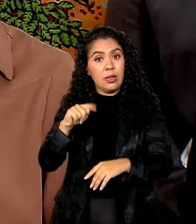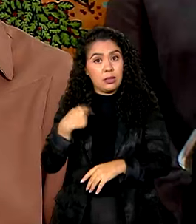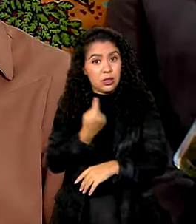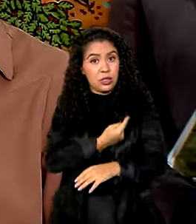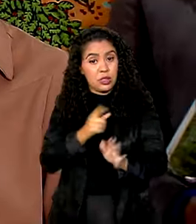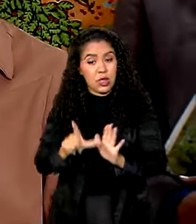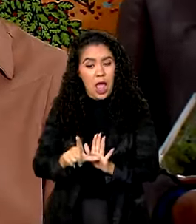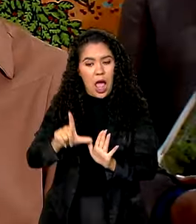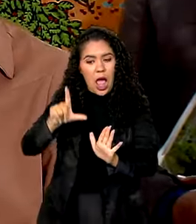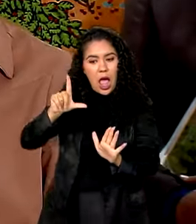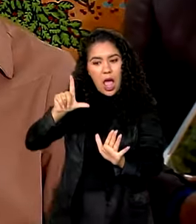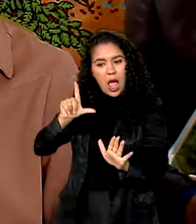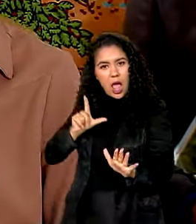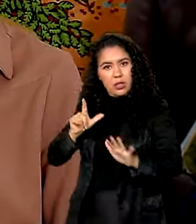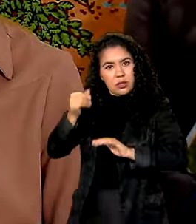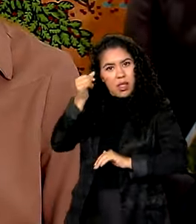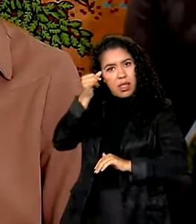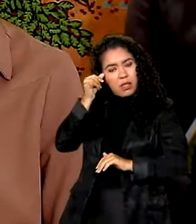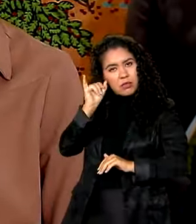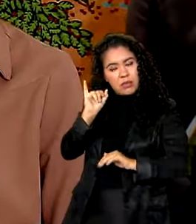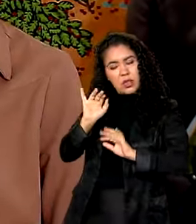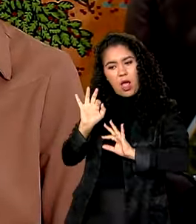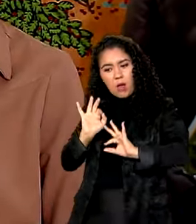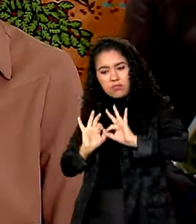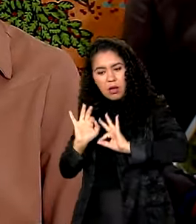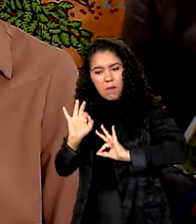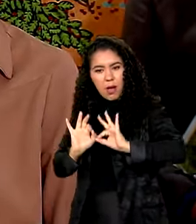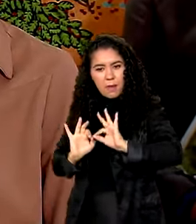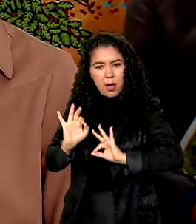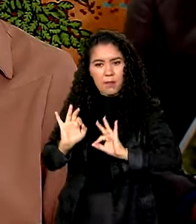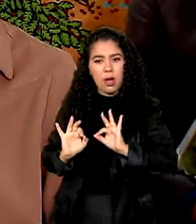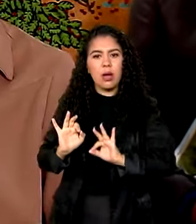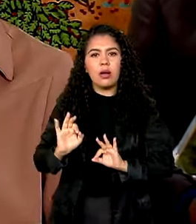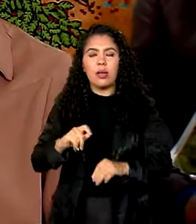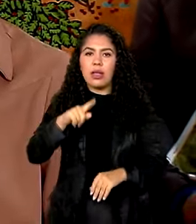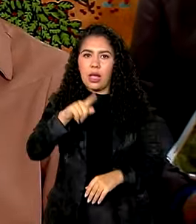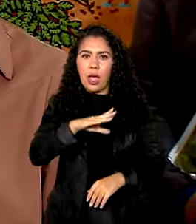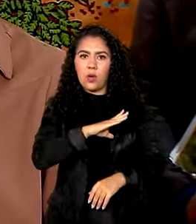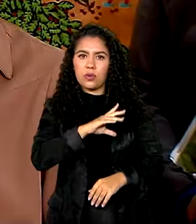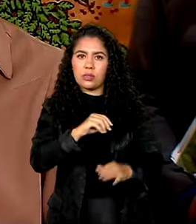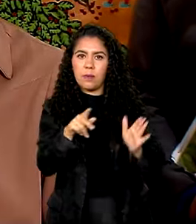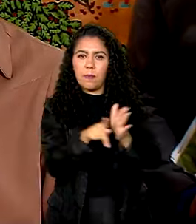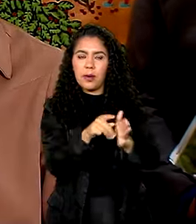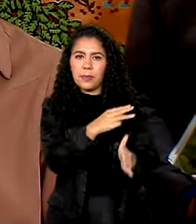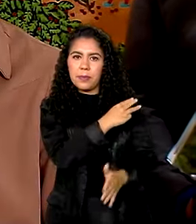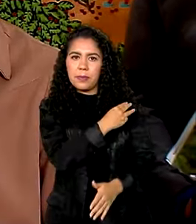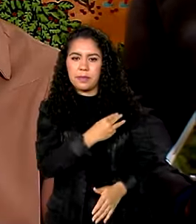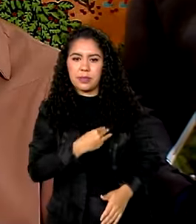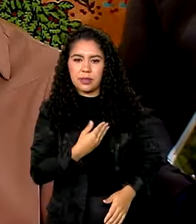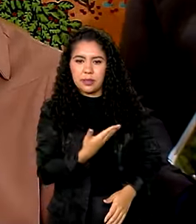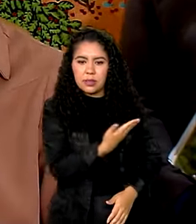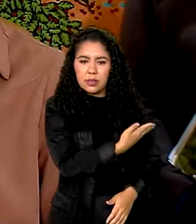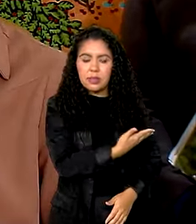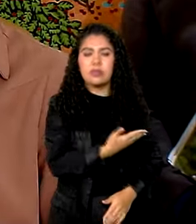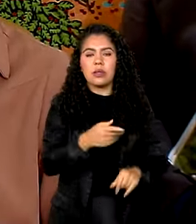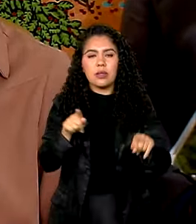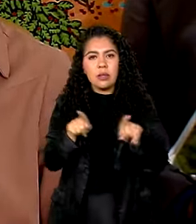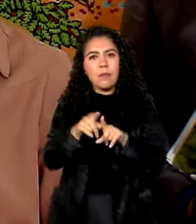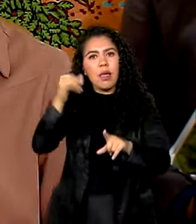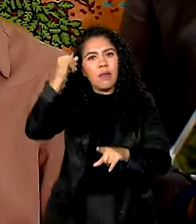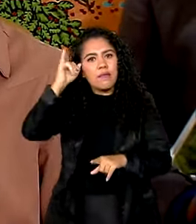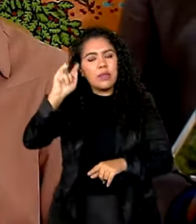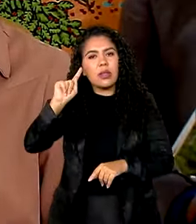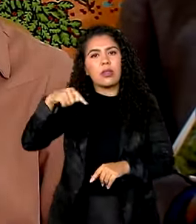mais capazes na prevenção, que é o que está se propondo aqui a coordenação da ministra Marina, obviamente que isso evita gasto